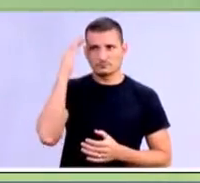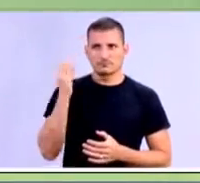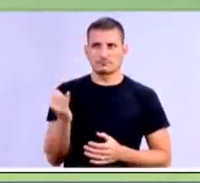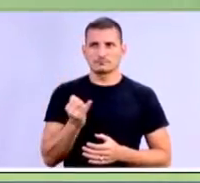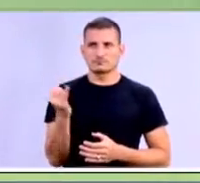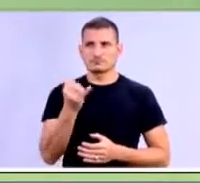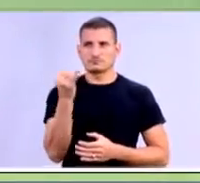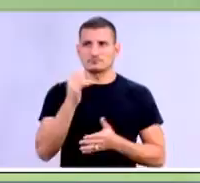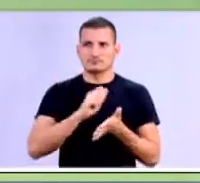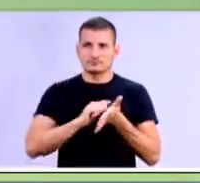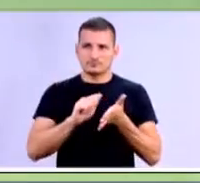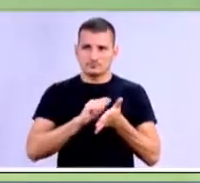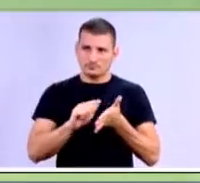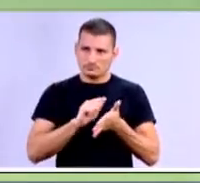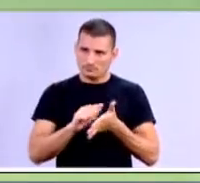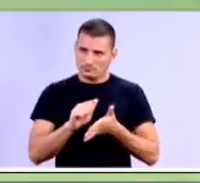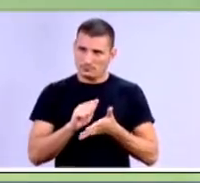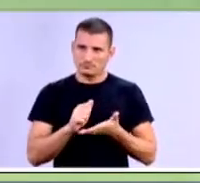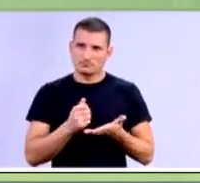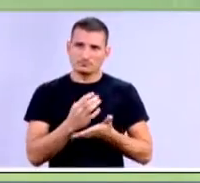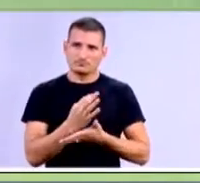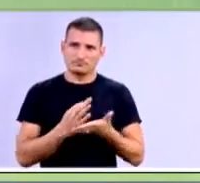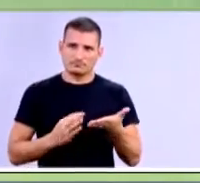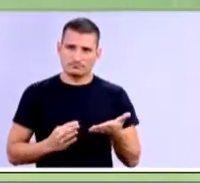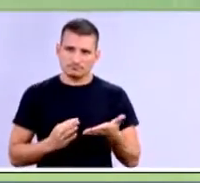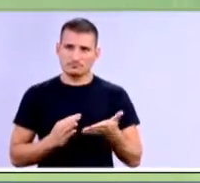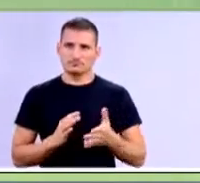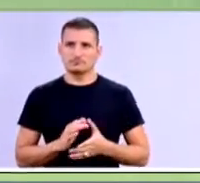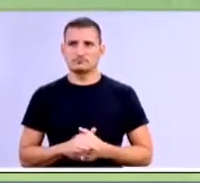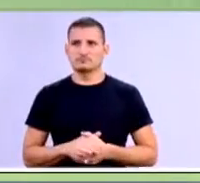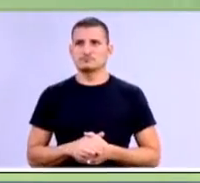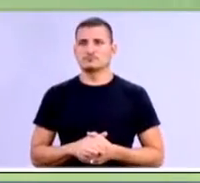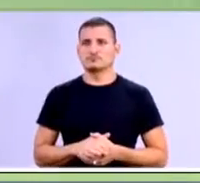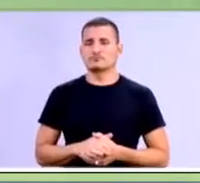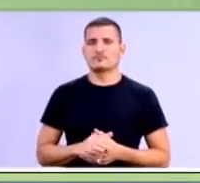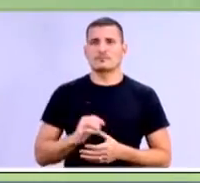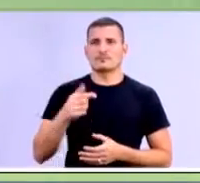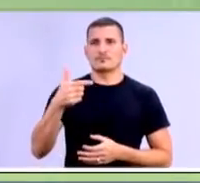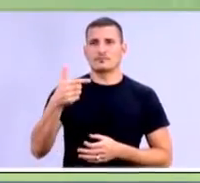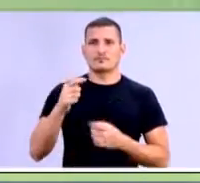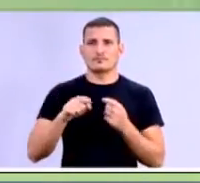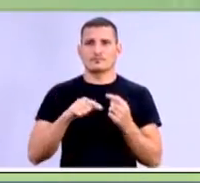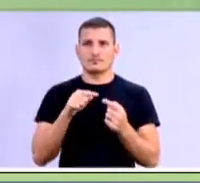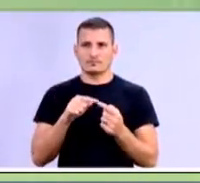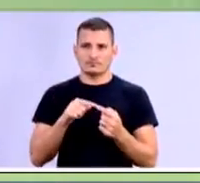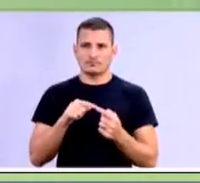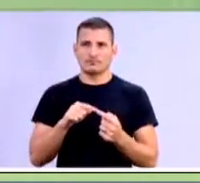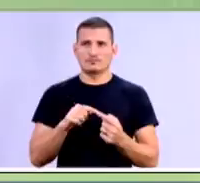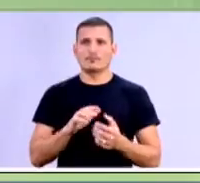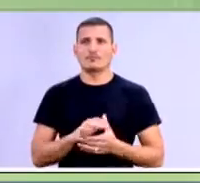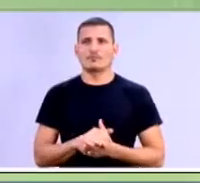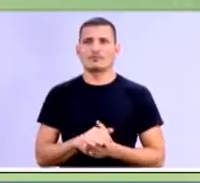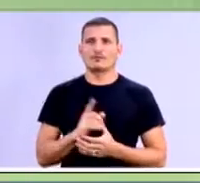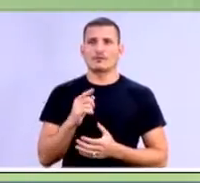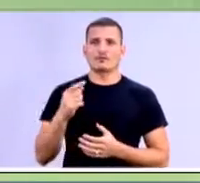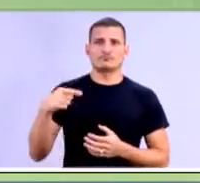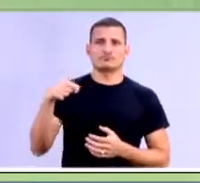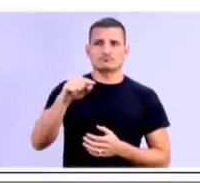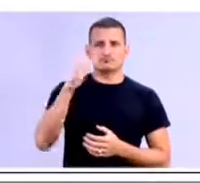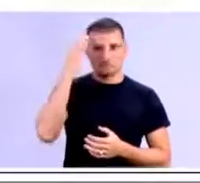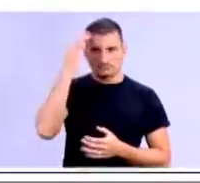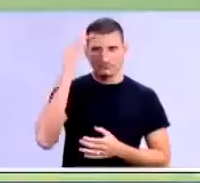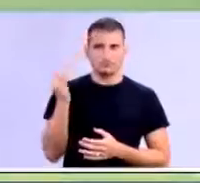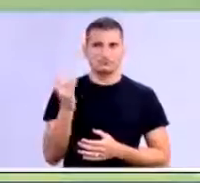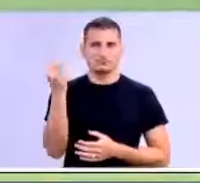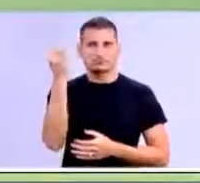da ortografia para a produção textual. Esse segundo objetivo, que é para vocês entenderem a importância da ortografia,